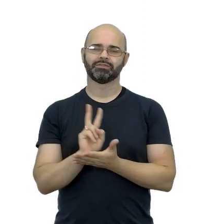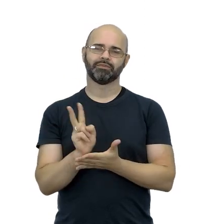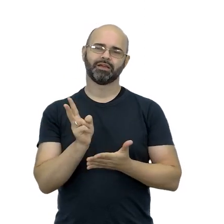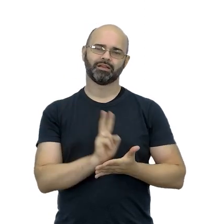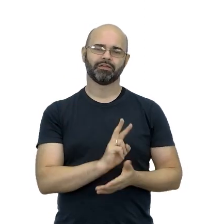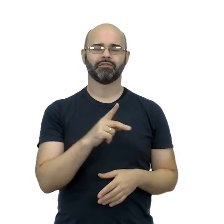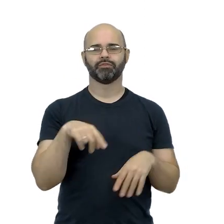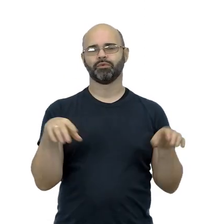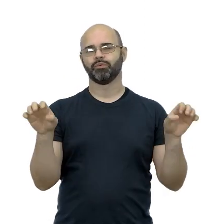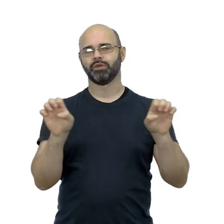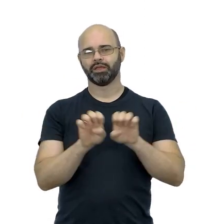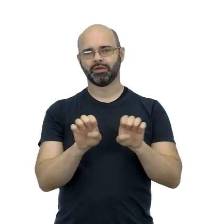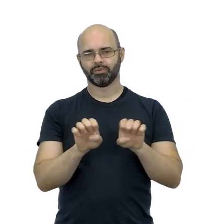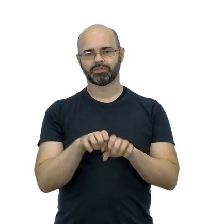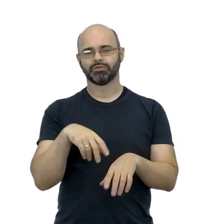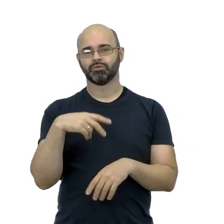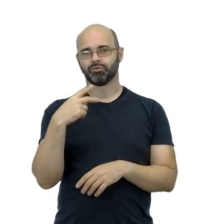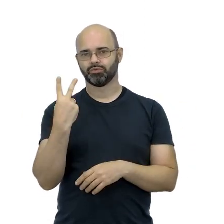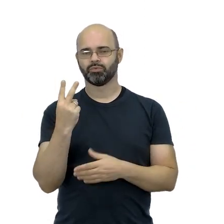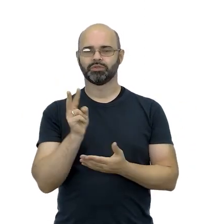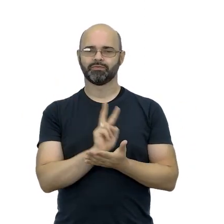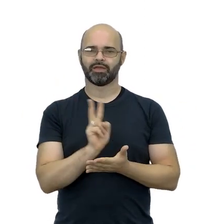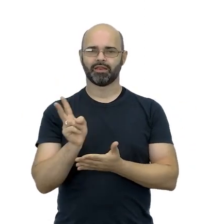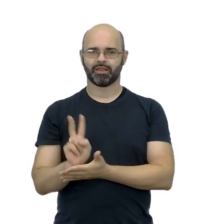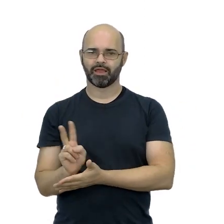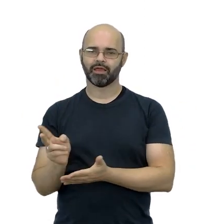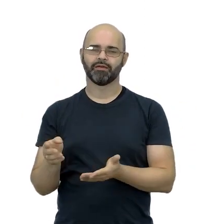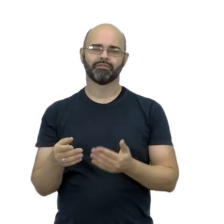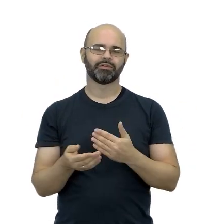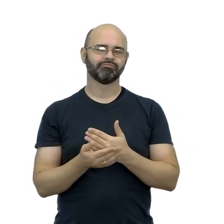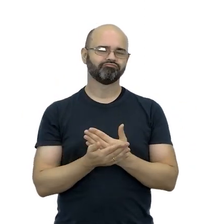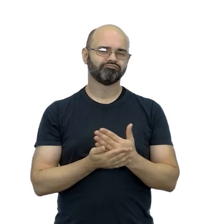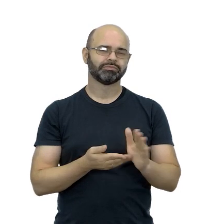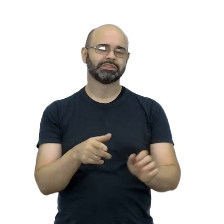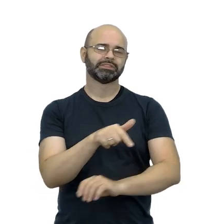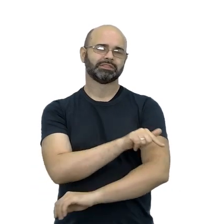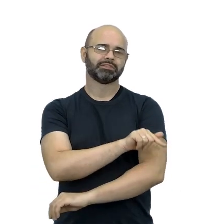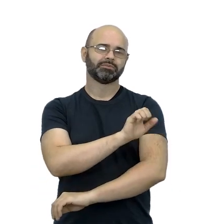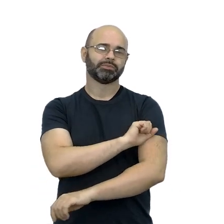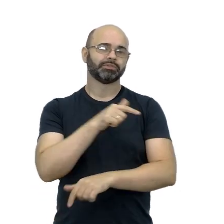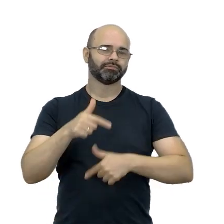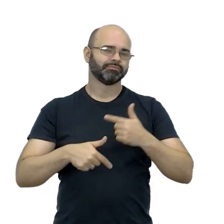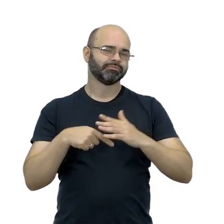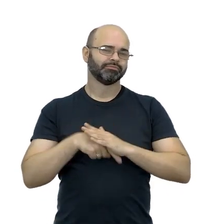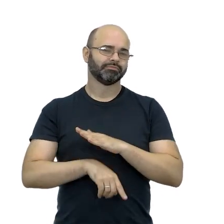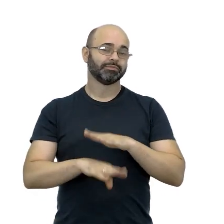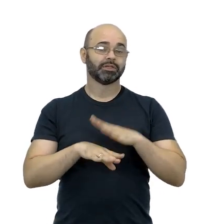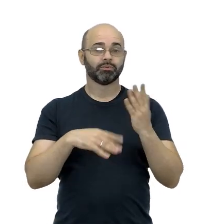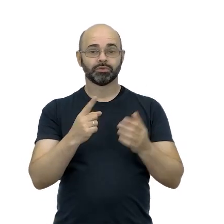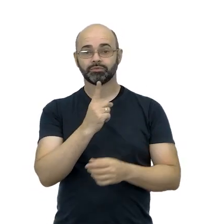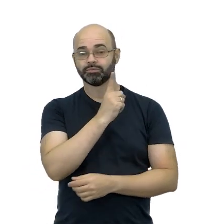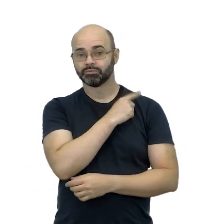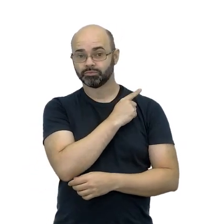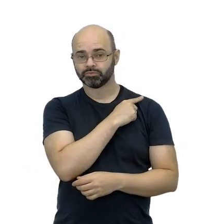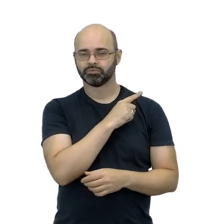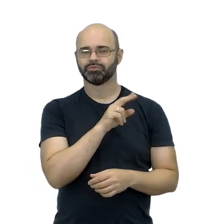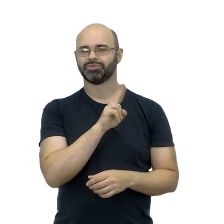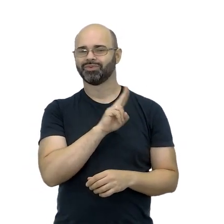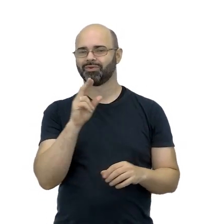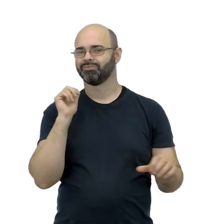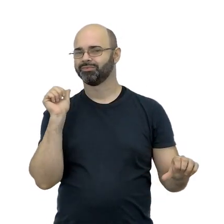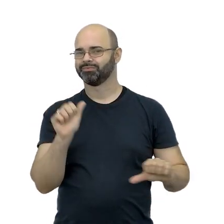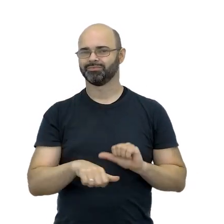2 variáveis, começa a trabalhar um pouquinho mais no 7º, 8º ano. Quando a gente chega no 1º ano, a gente muda o nome